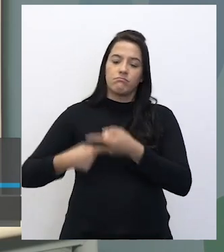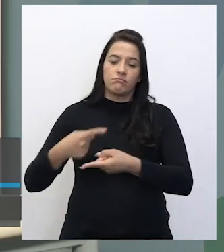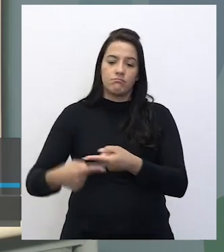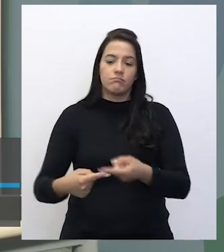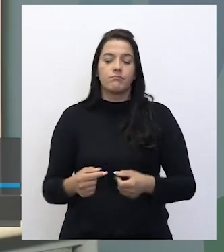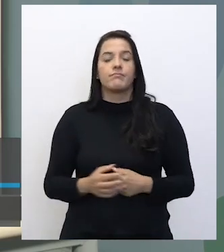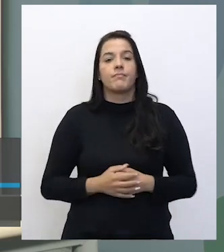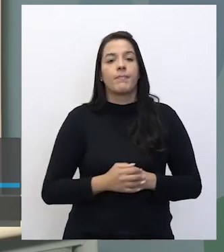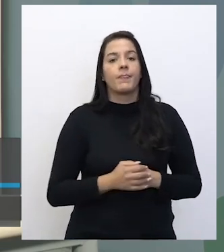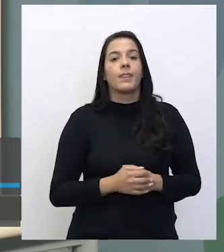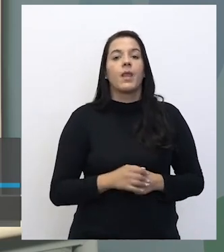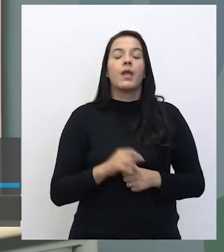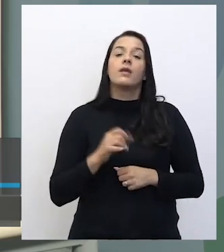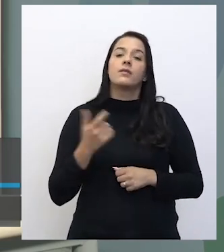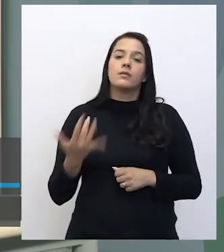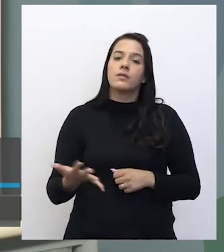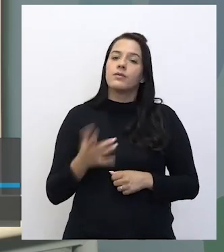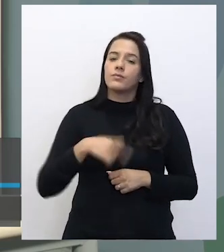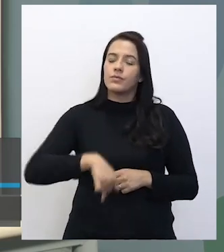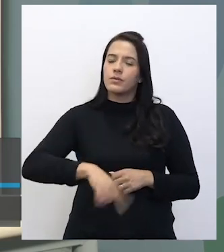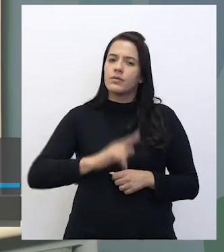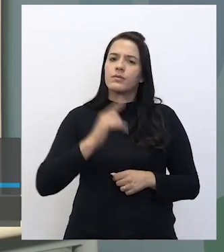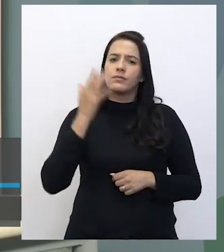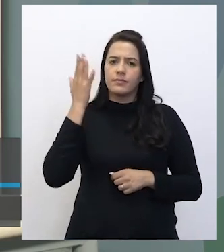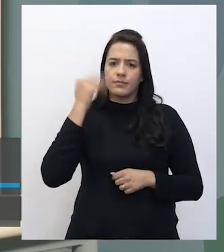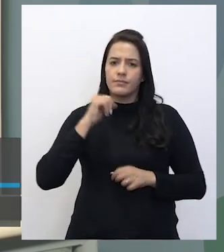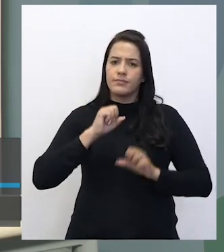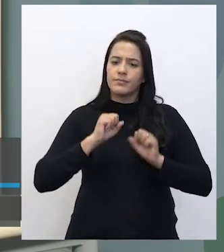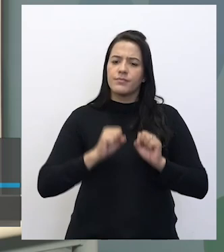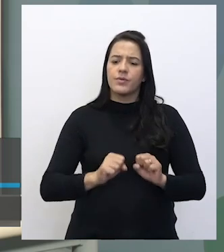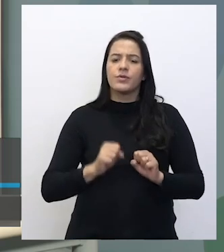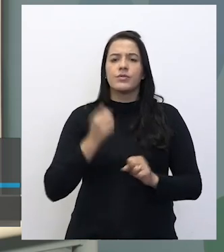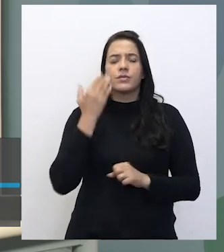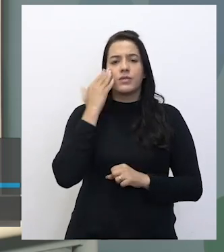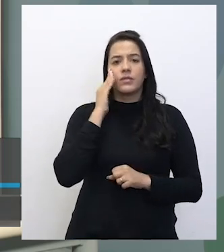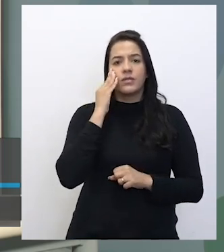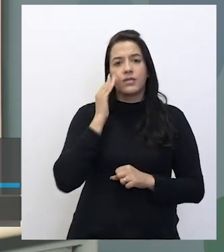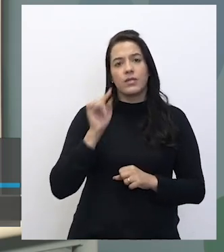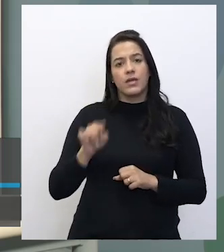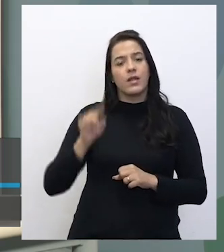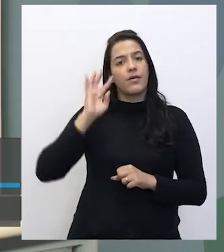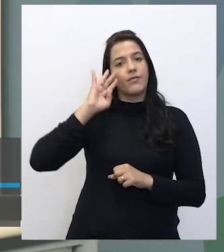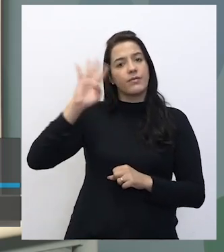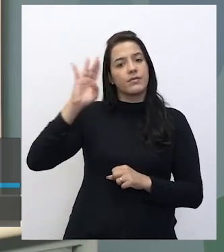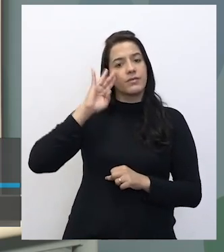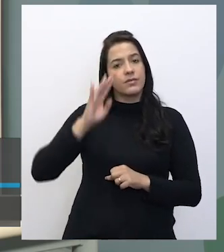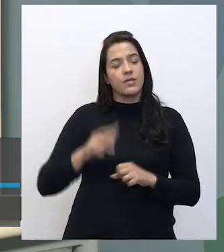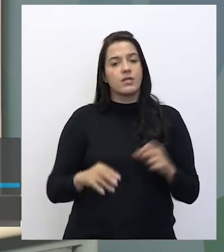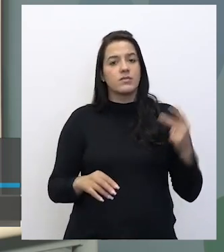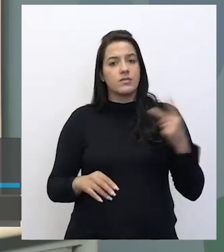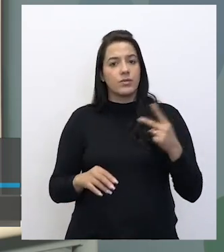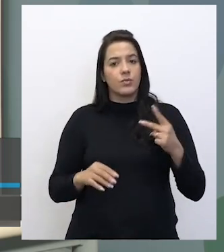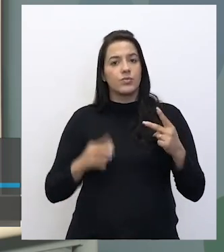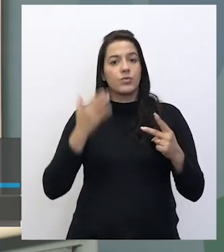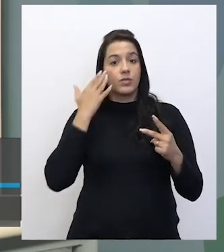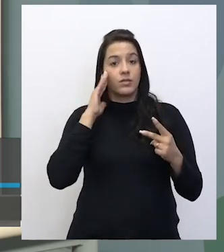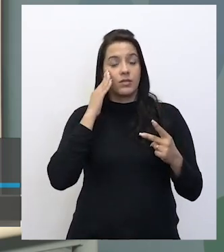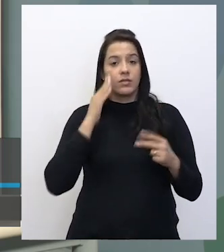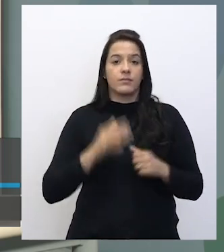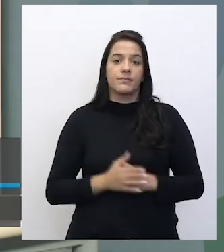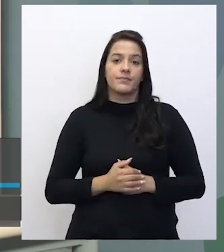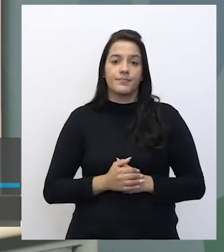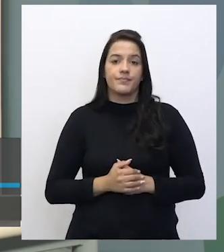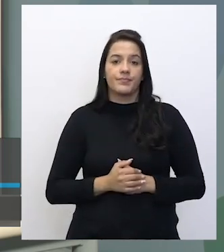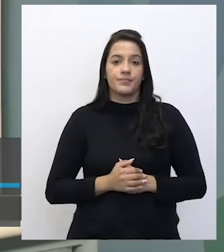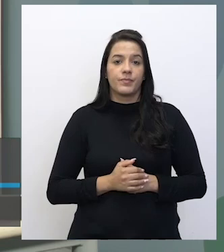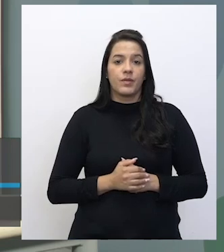também pode, sim, entender filosofia como a partir de uma segunda concepção,